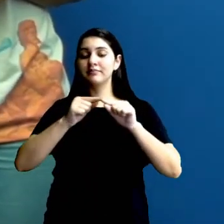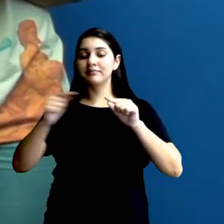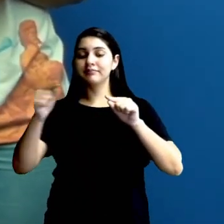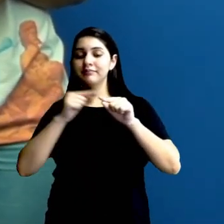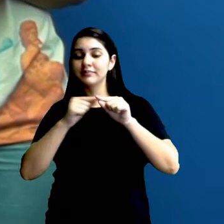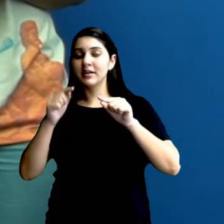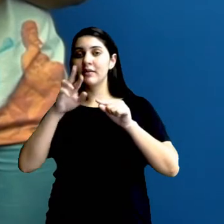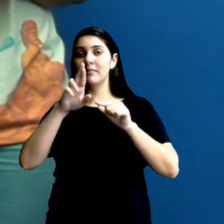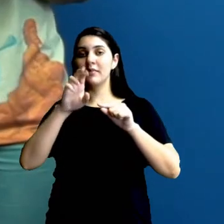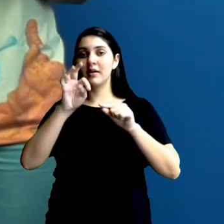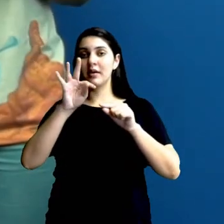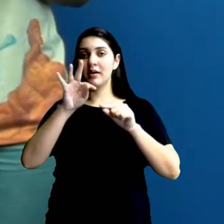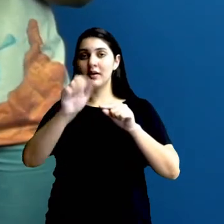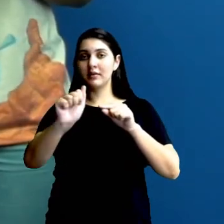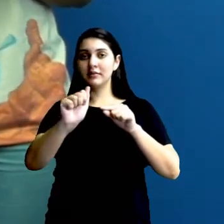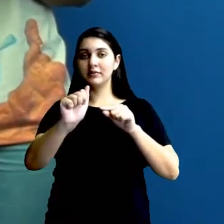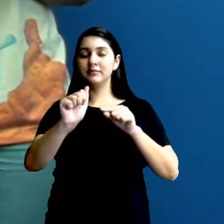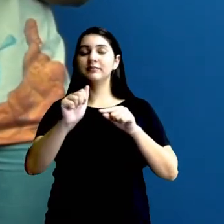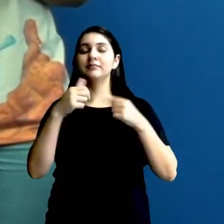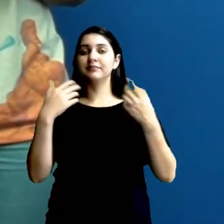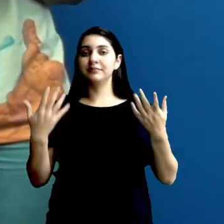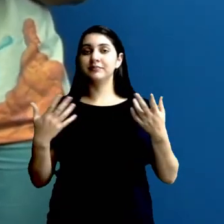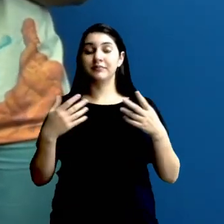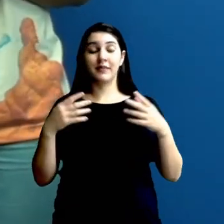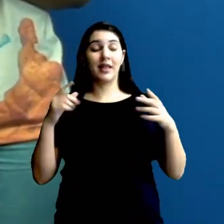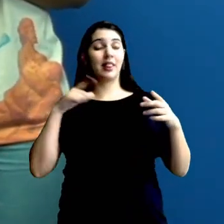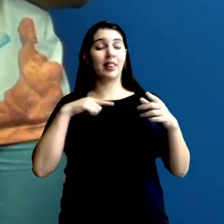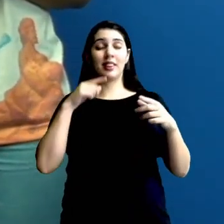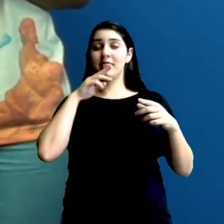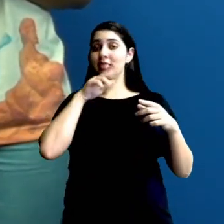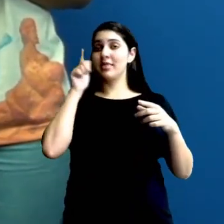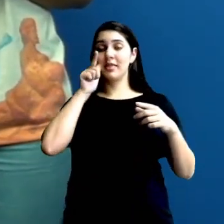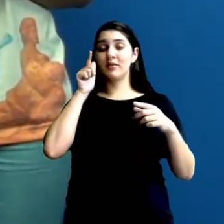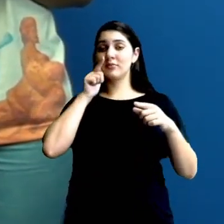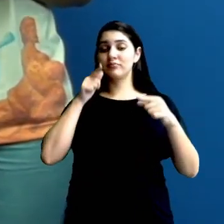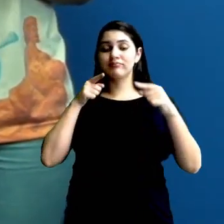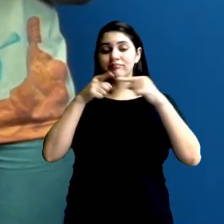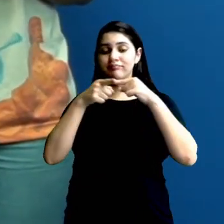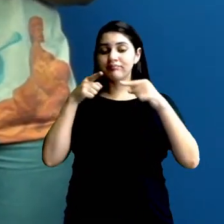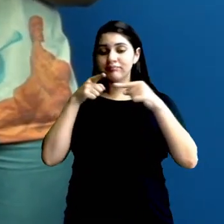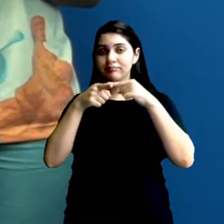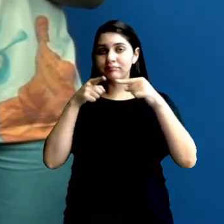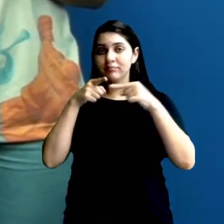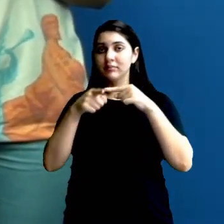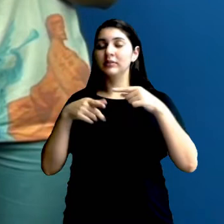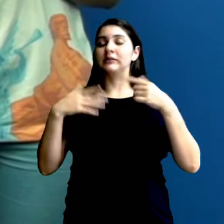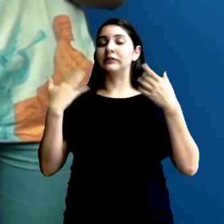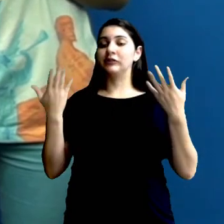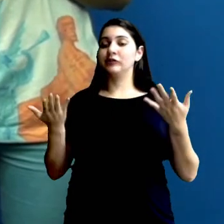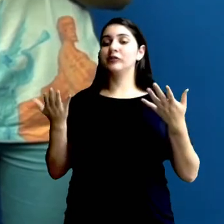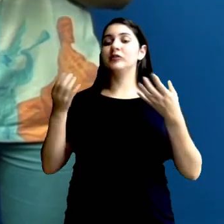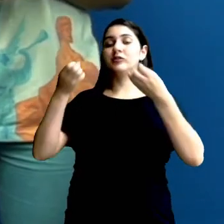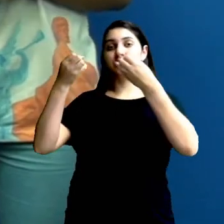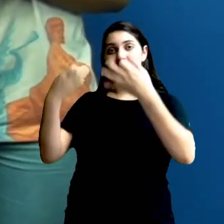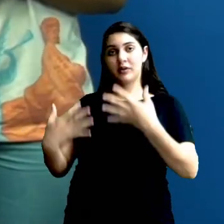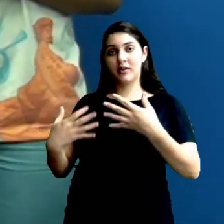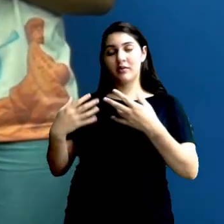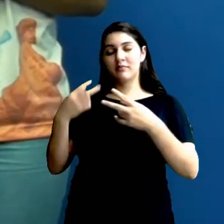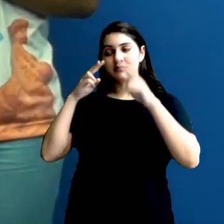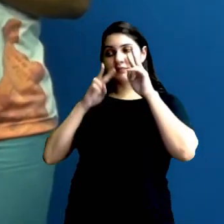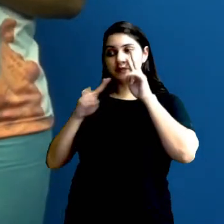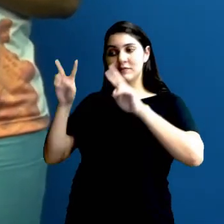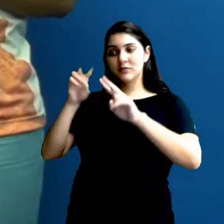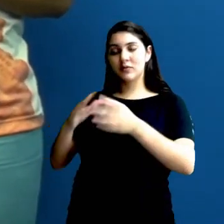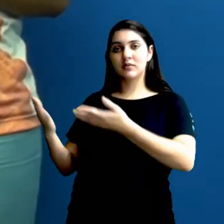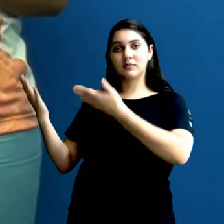de reta que não se cruzam. Dado esta informação,